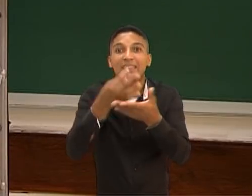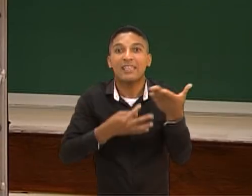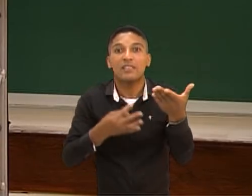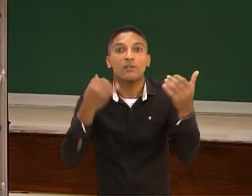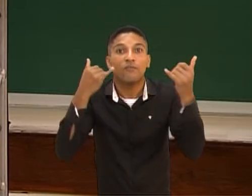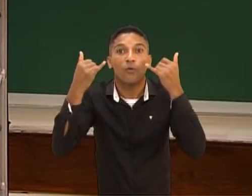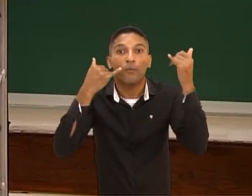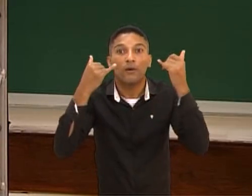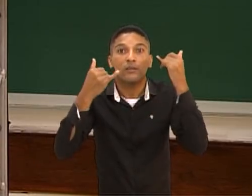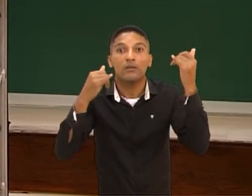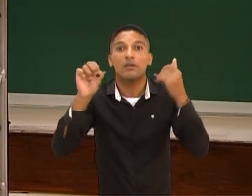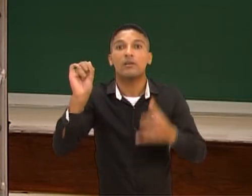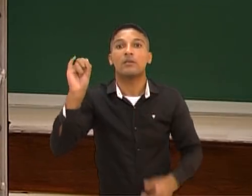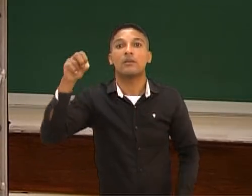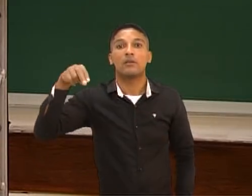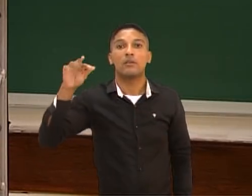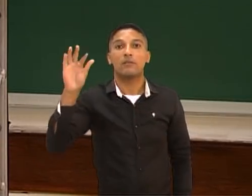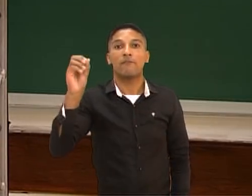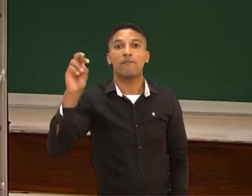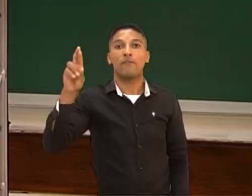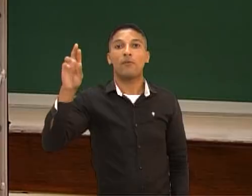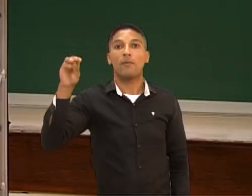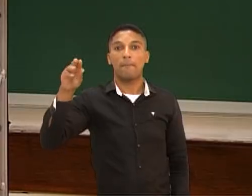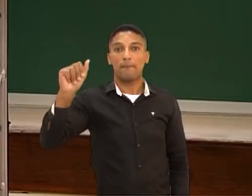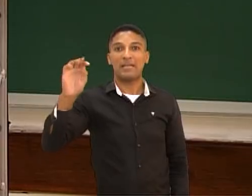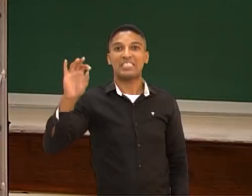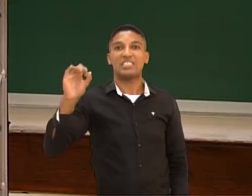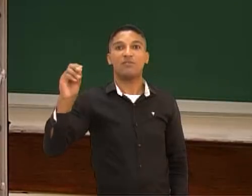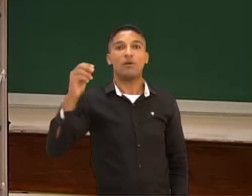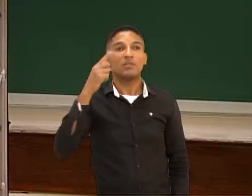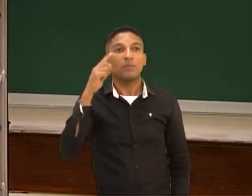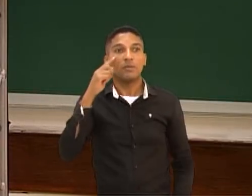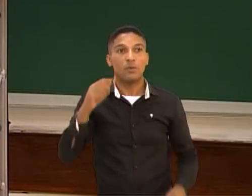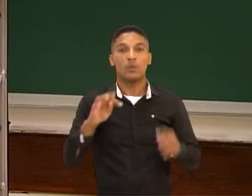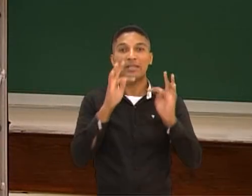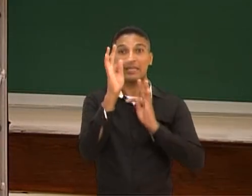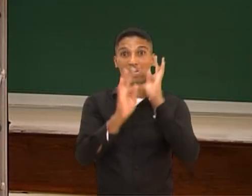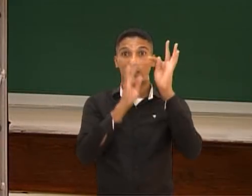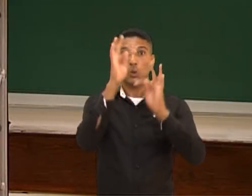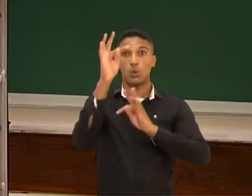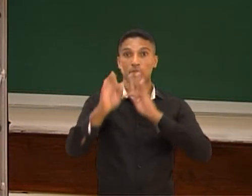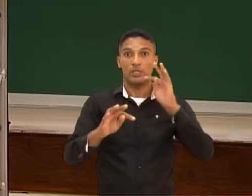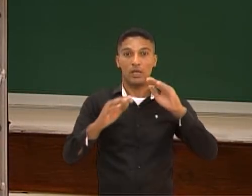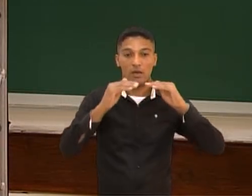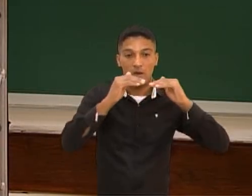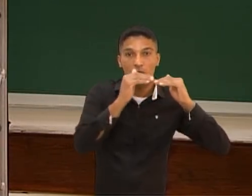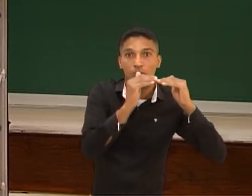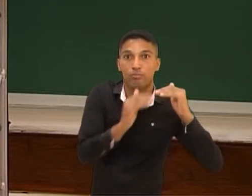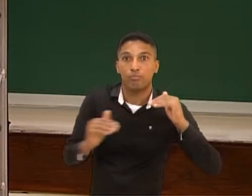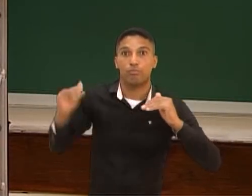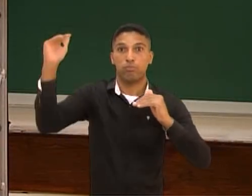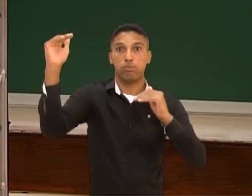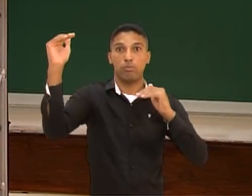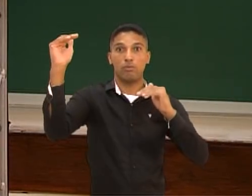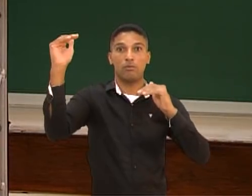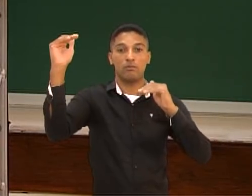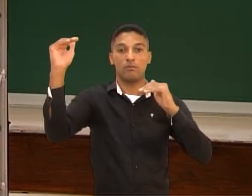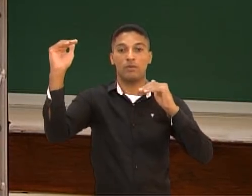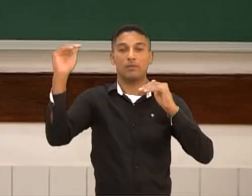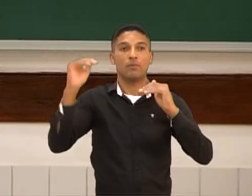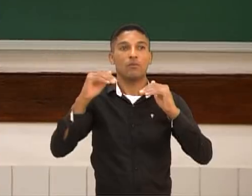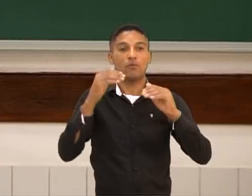informando ao leitor como que houve essa evolução tecnológica, né? Como que a gente foi avançando em termos